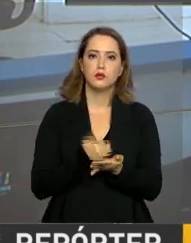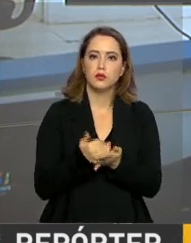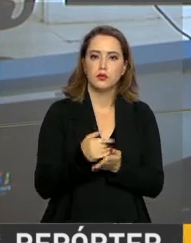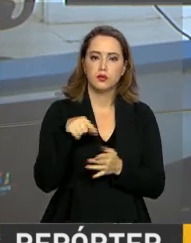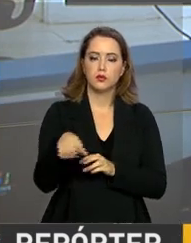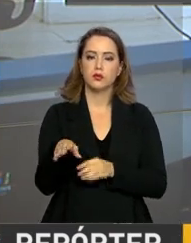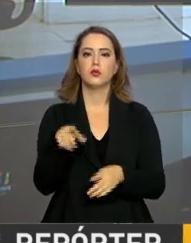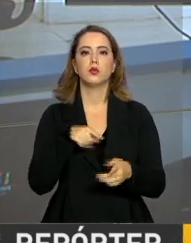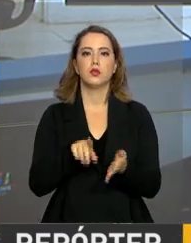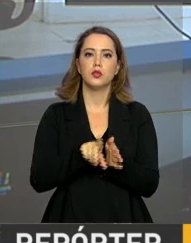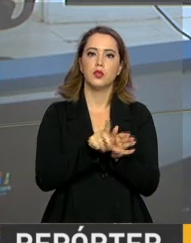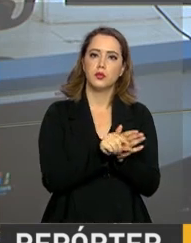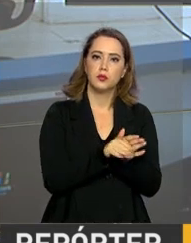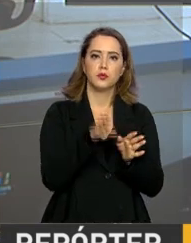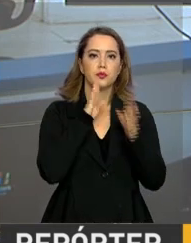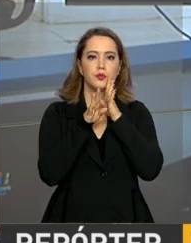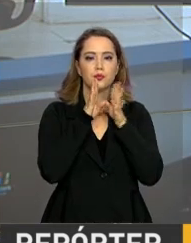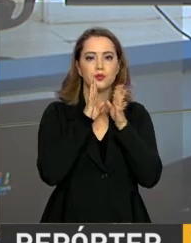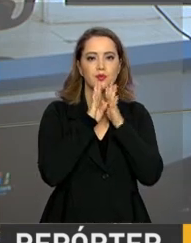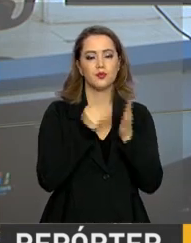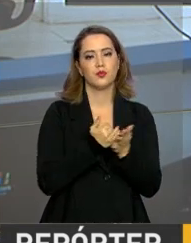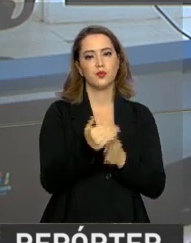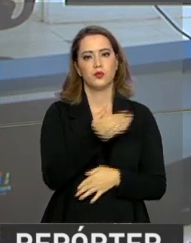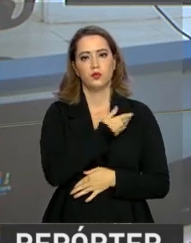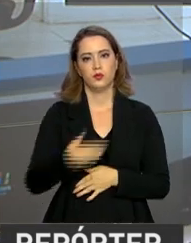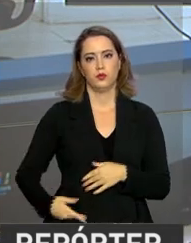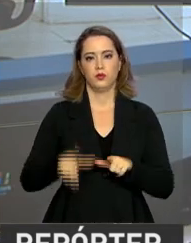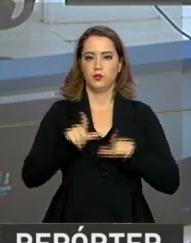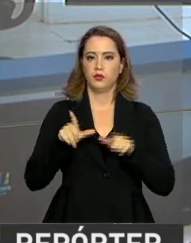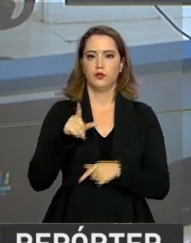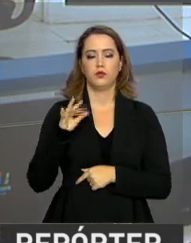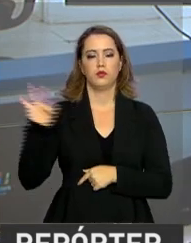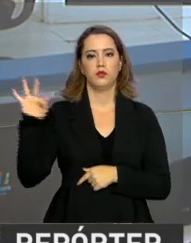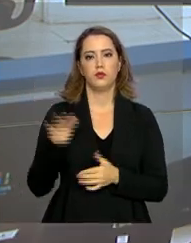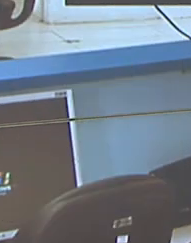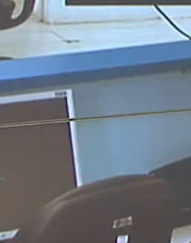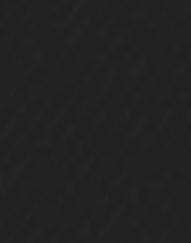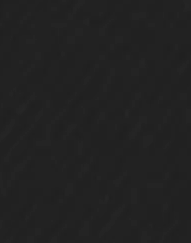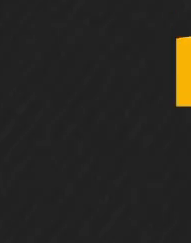novidades também em nossas redes sociais. Continue com a gente, NBR, a TV do governo federal.